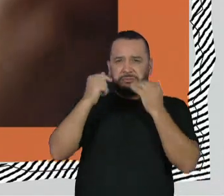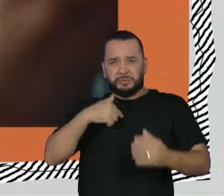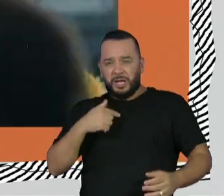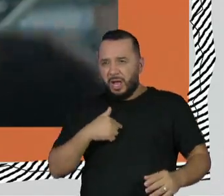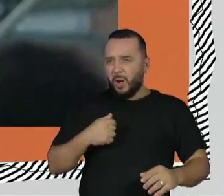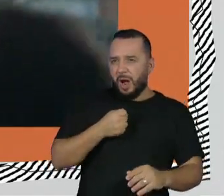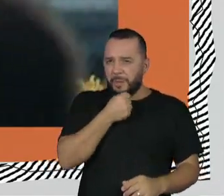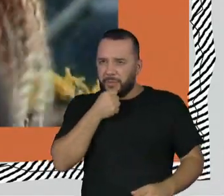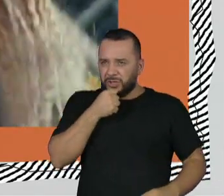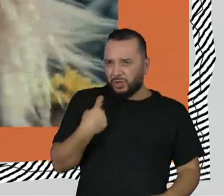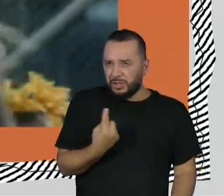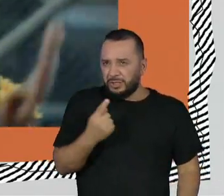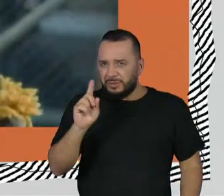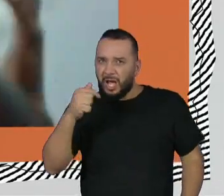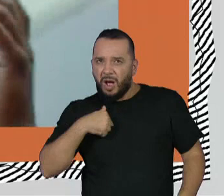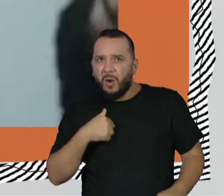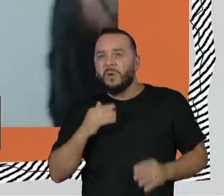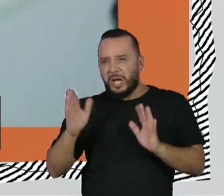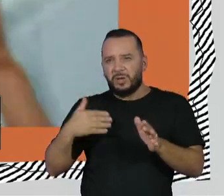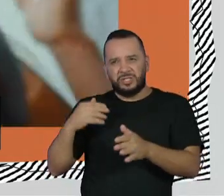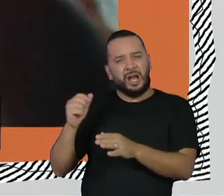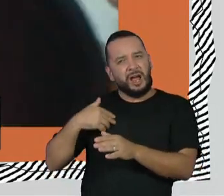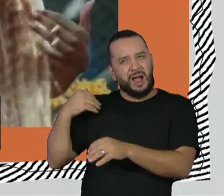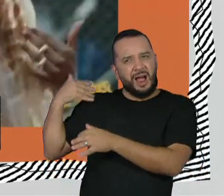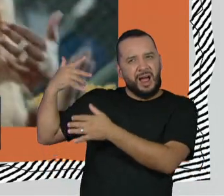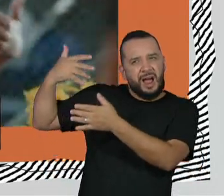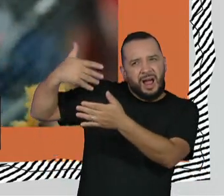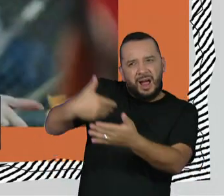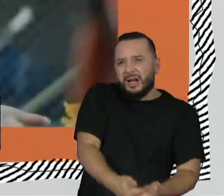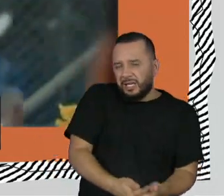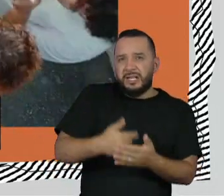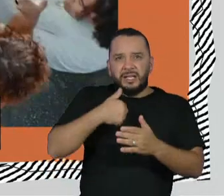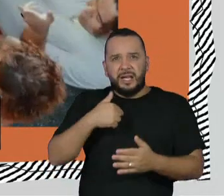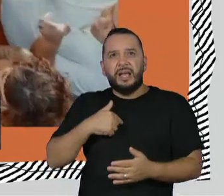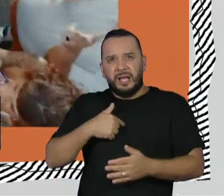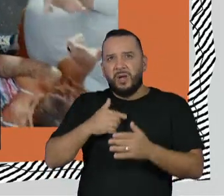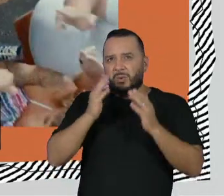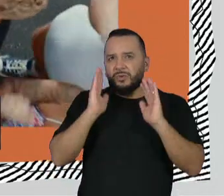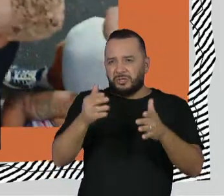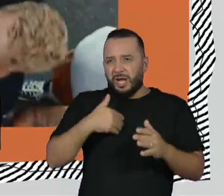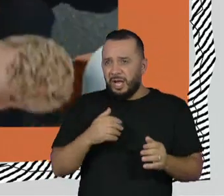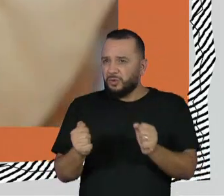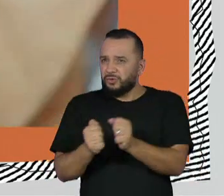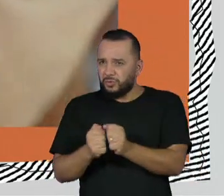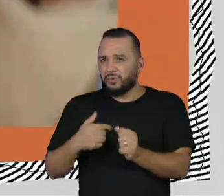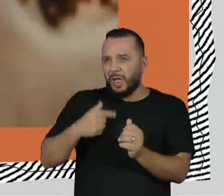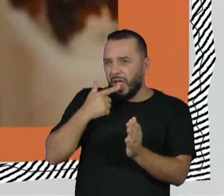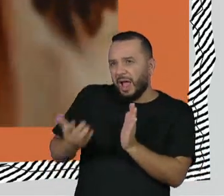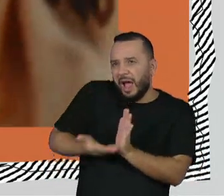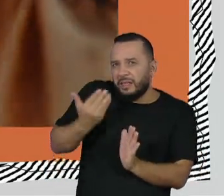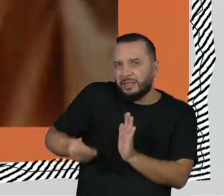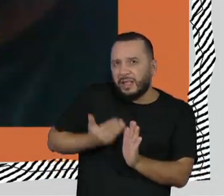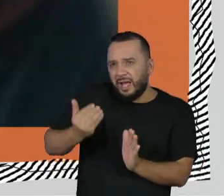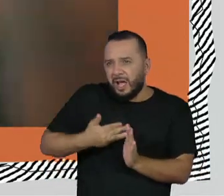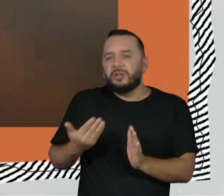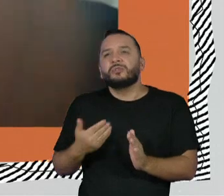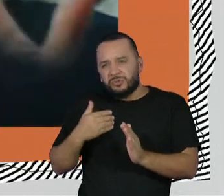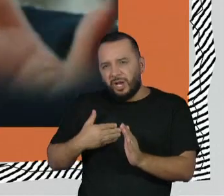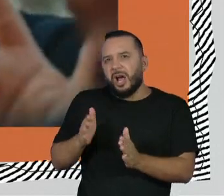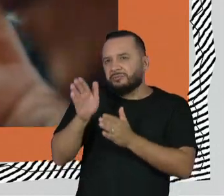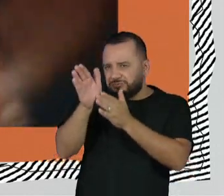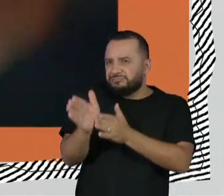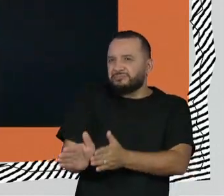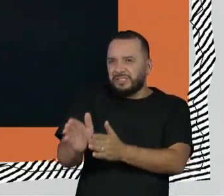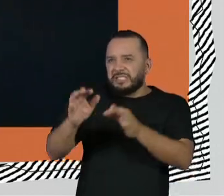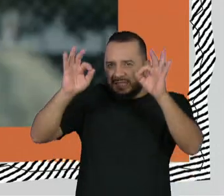meu, vem de longe, papo de séculos, eu não carrego o mundo só, mesmo quando é só eu e meus cadernos, caminhamos junto até no incerto, nada